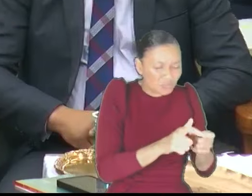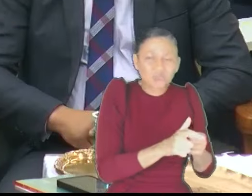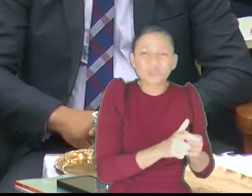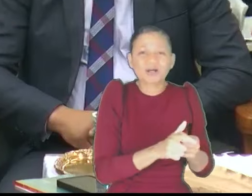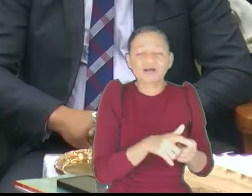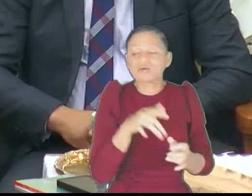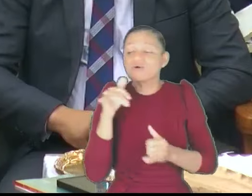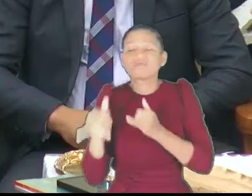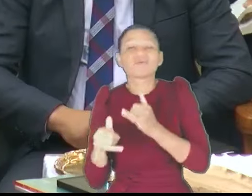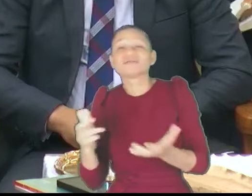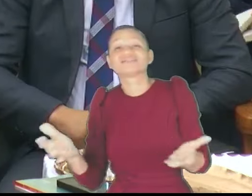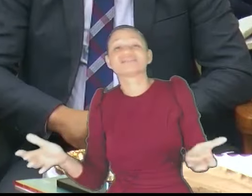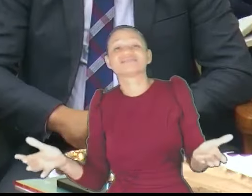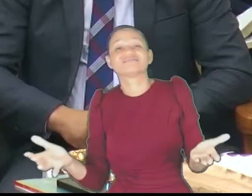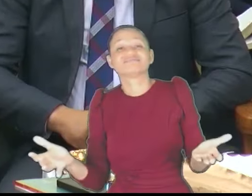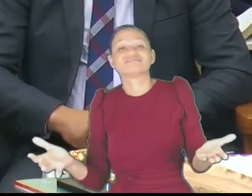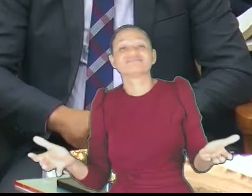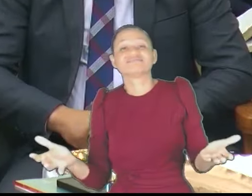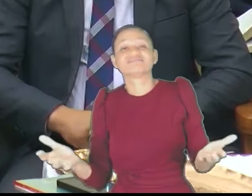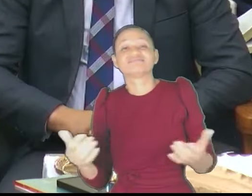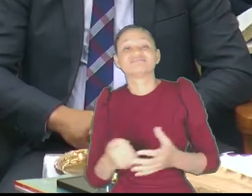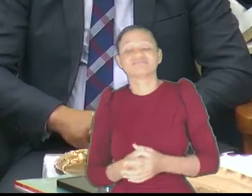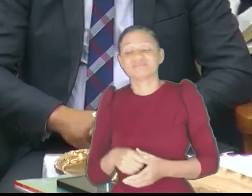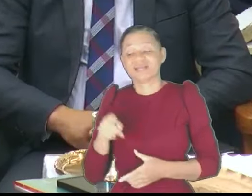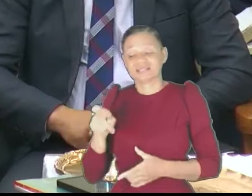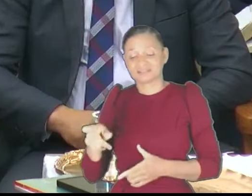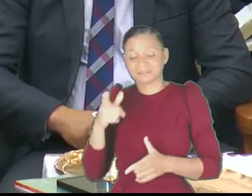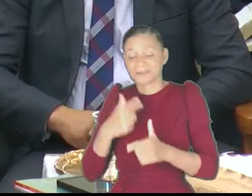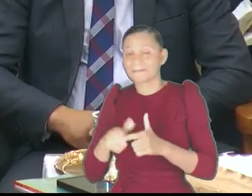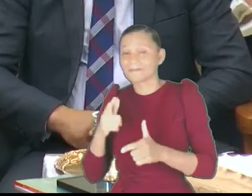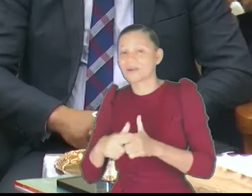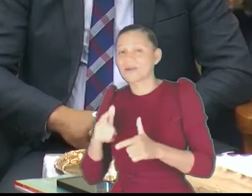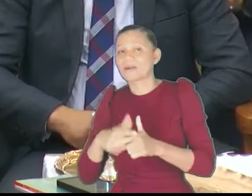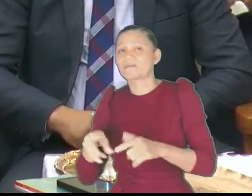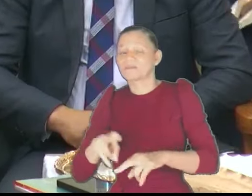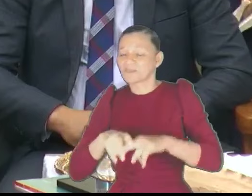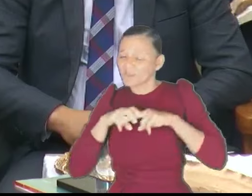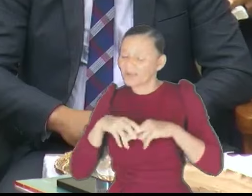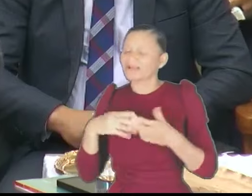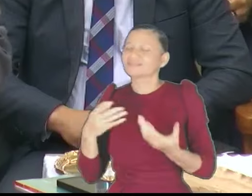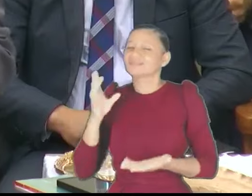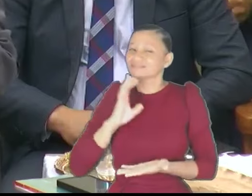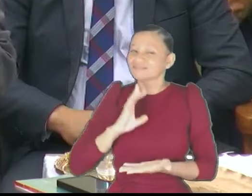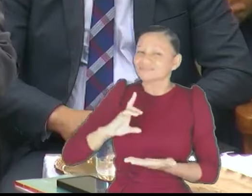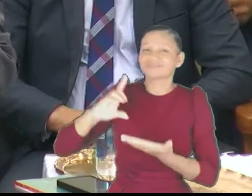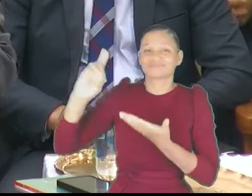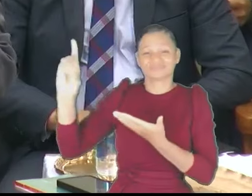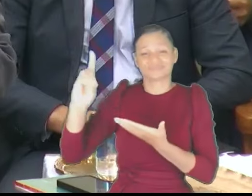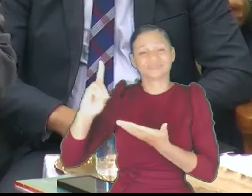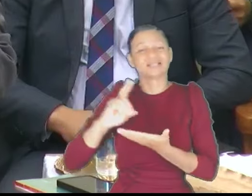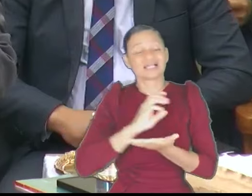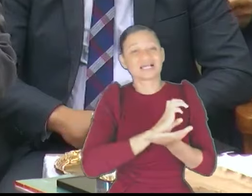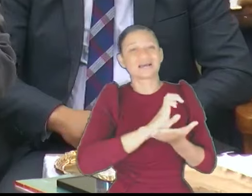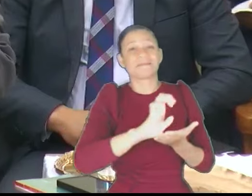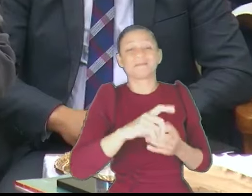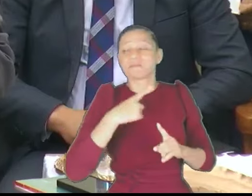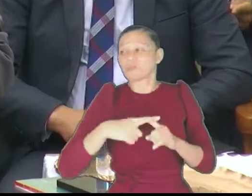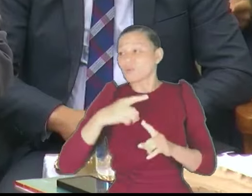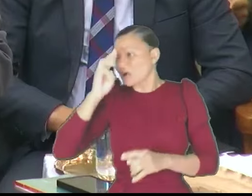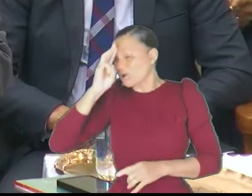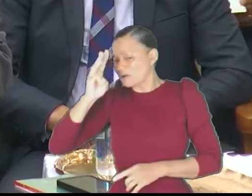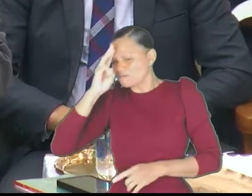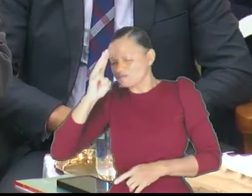notícia que ela tem? Essa crise é por causa do Deus de Elias. Por quê? Porque Acabe mandou passar um pente fino.